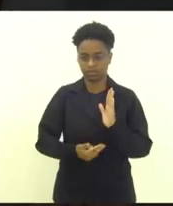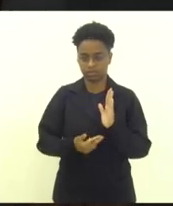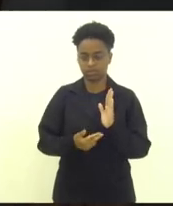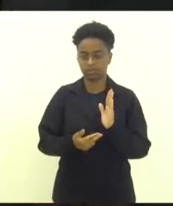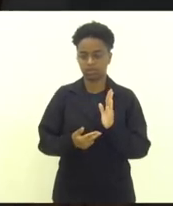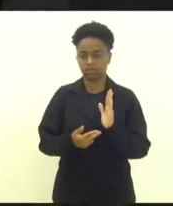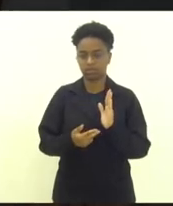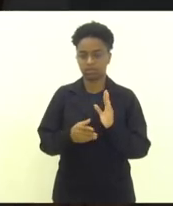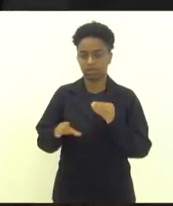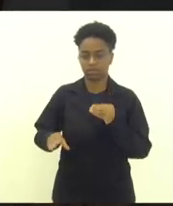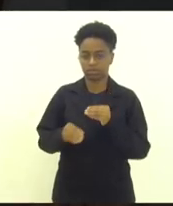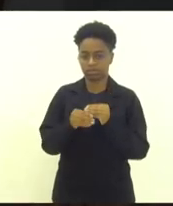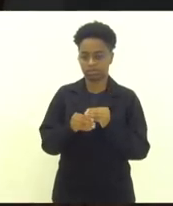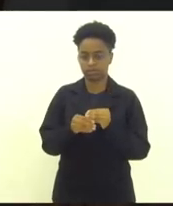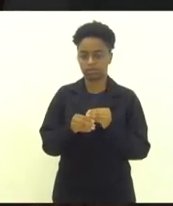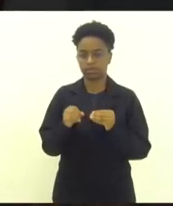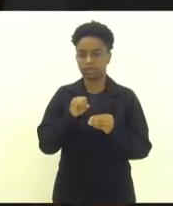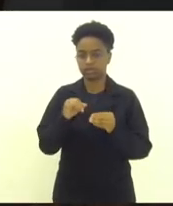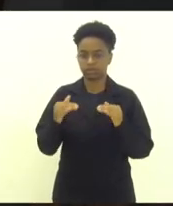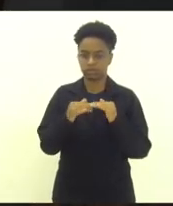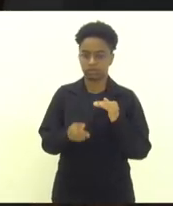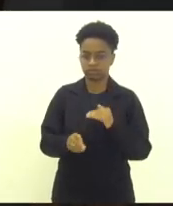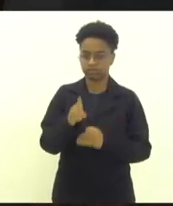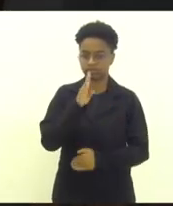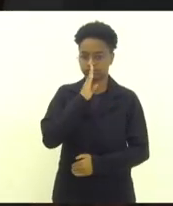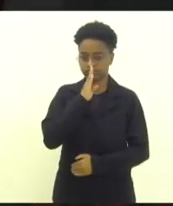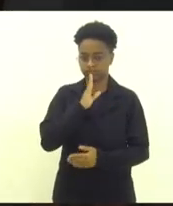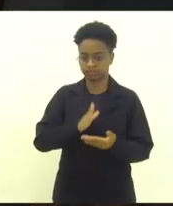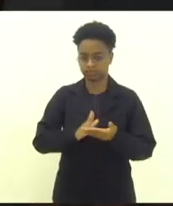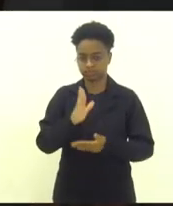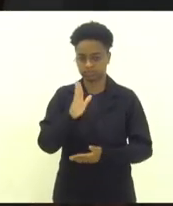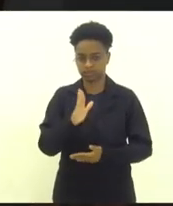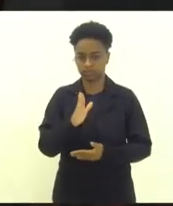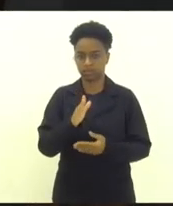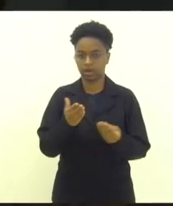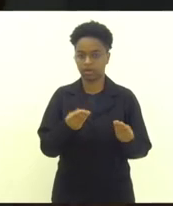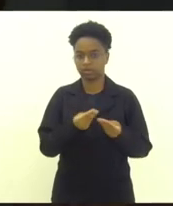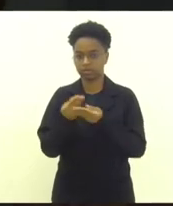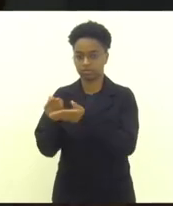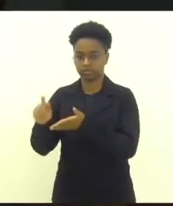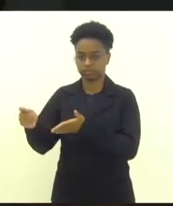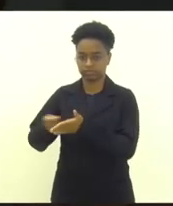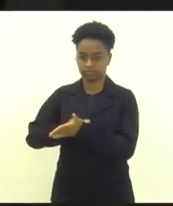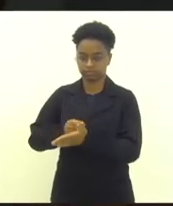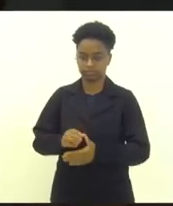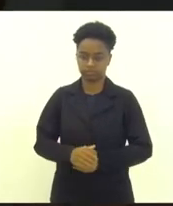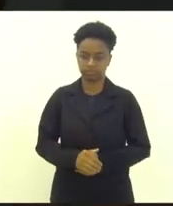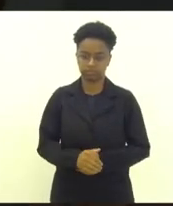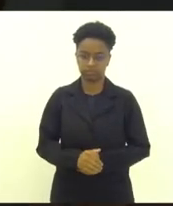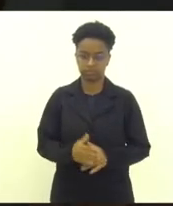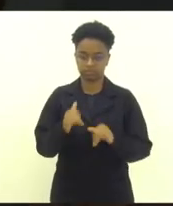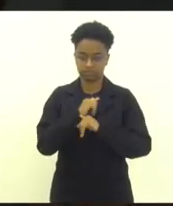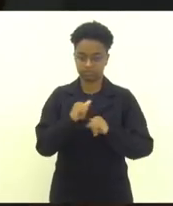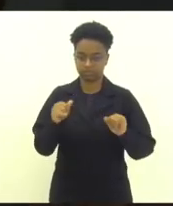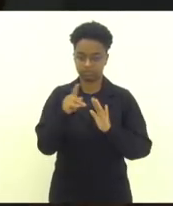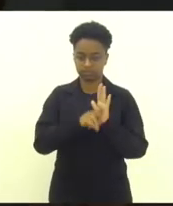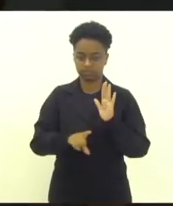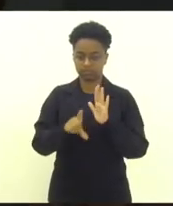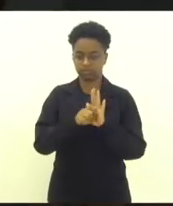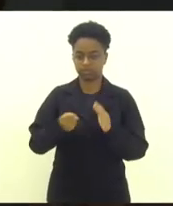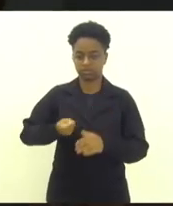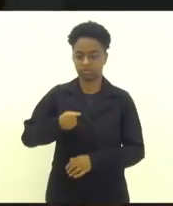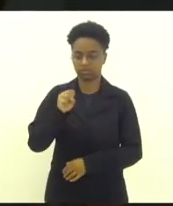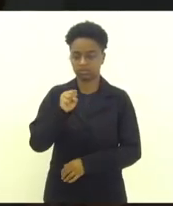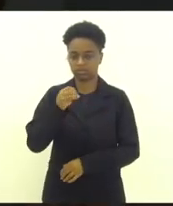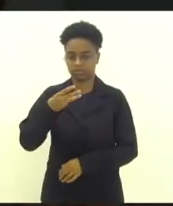vencido assim emendado senhores que a própria maneiros Como estão aprovado vai autógrafo anuncie o projeto de lei